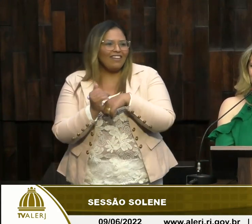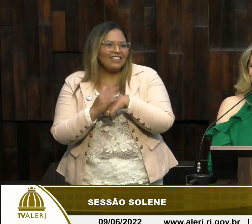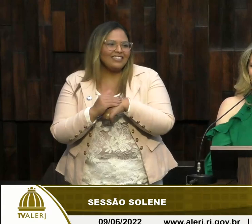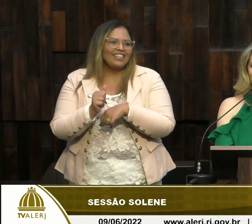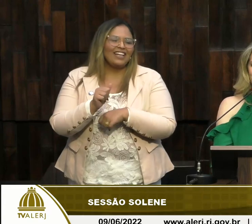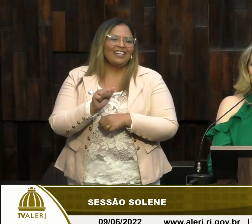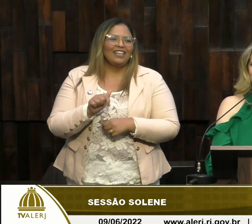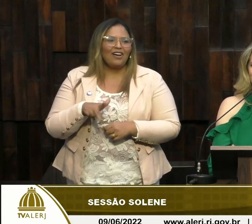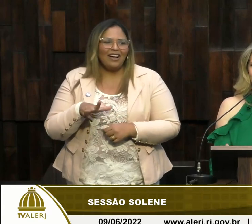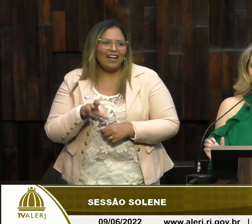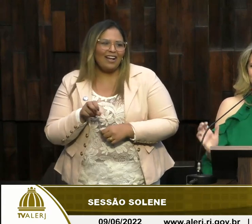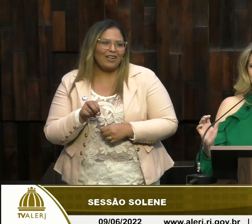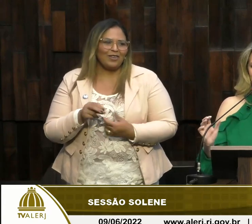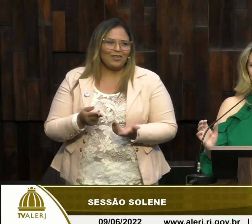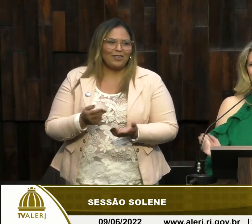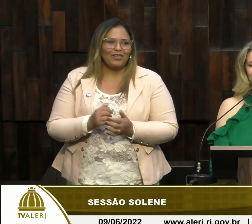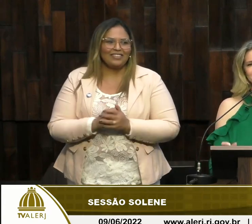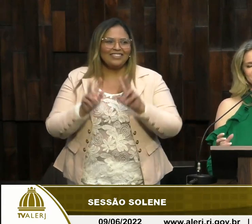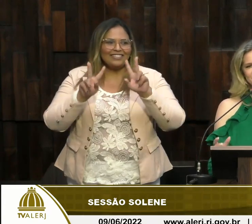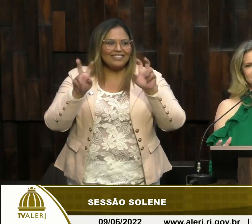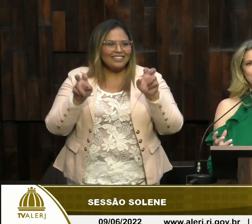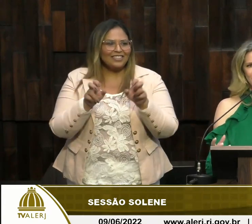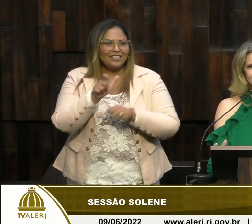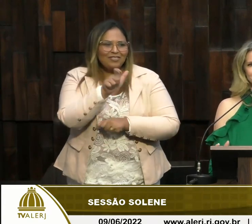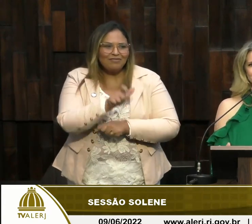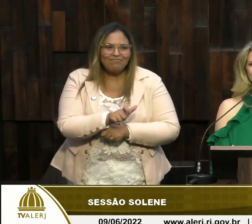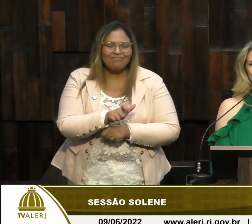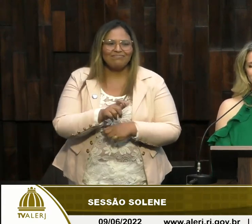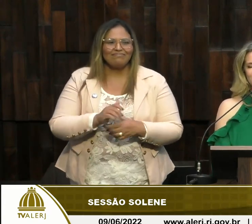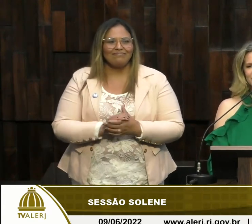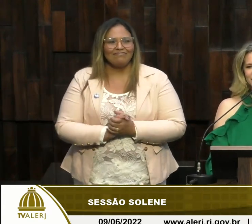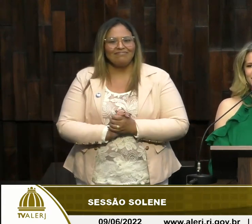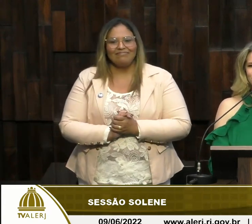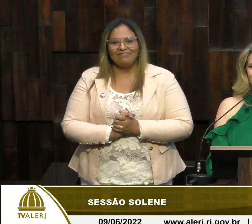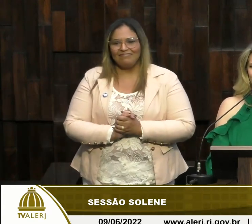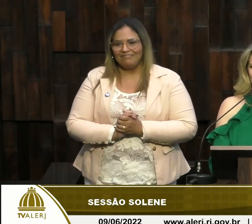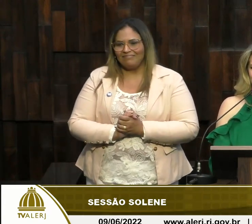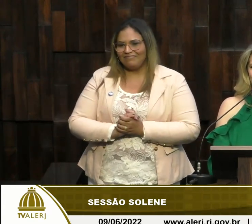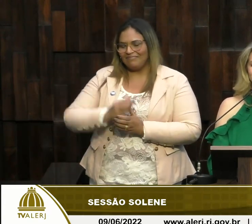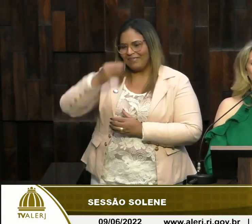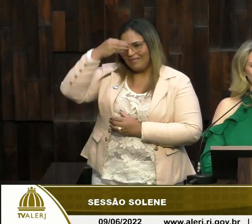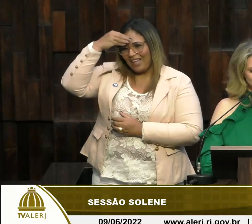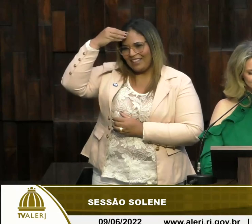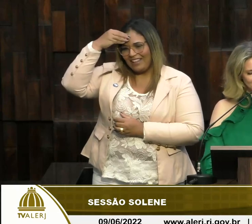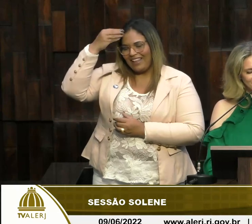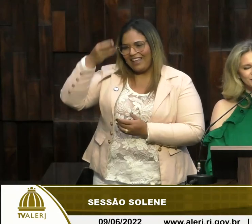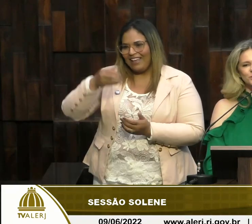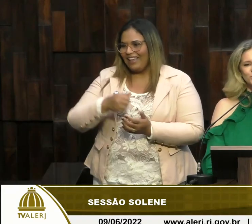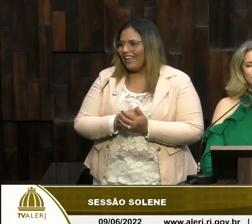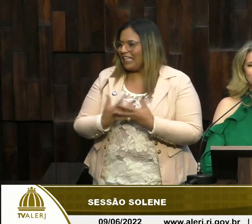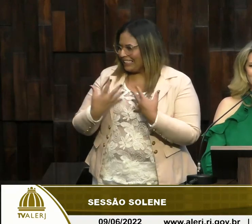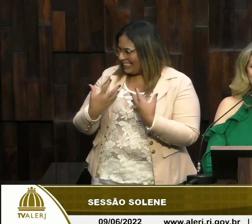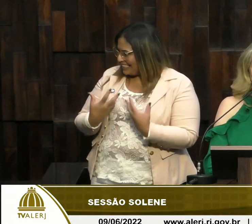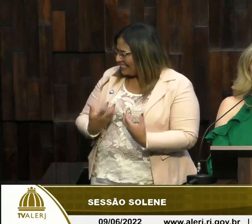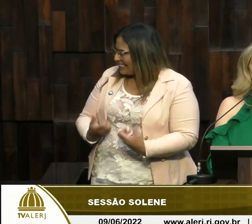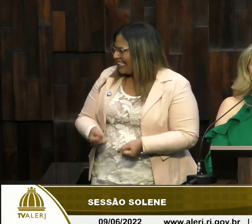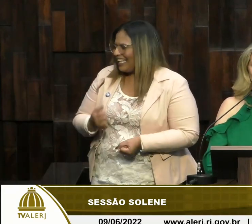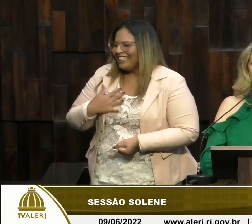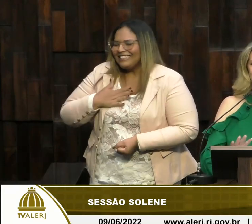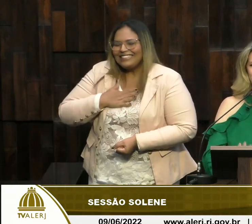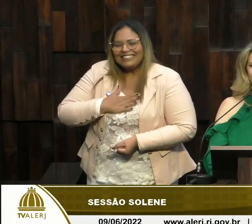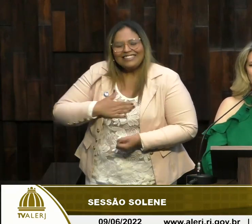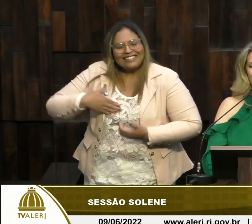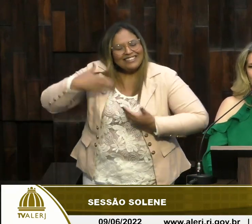aluno, tá? Então, esse título, essa menção de madrinha dos concurseiros, eu aceito com toda a